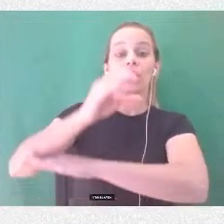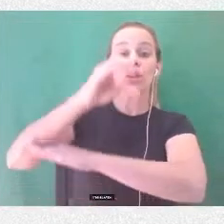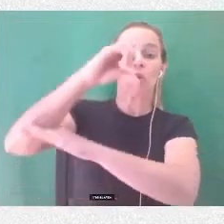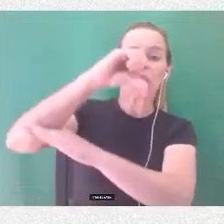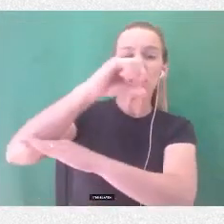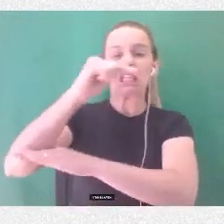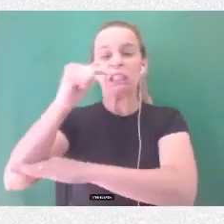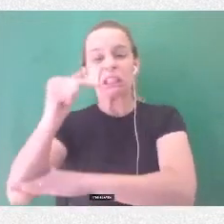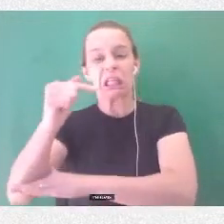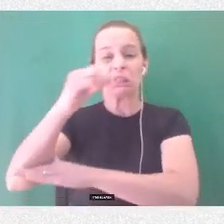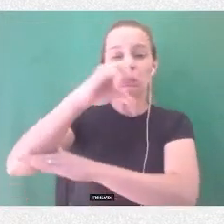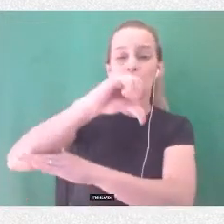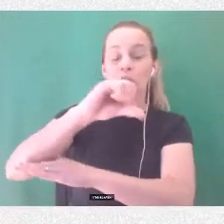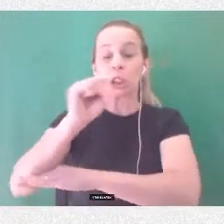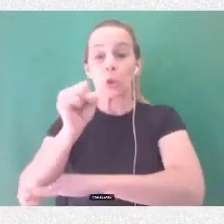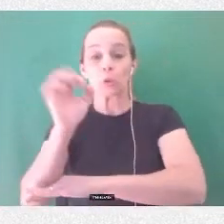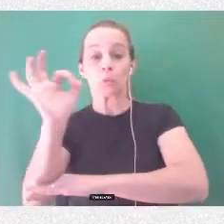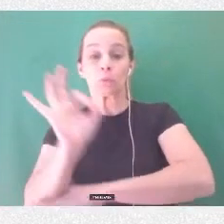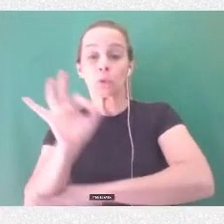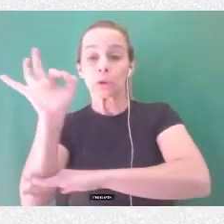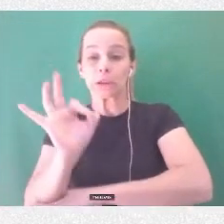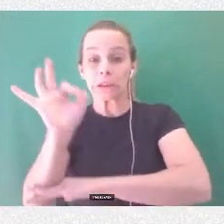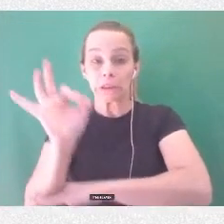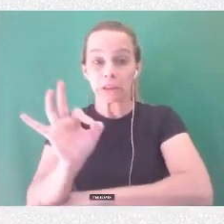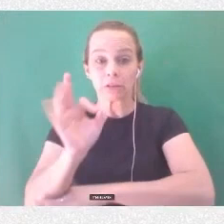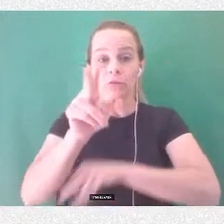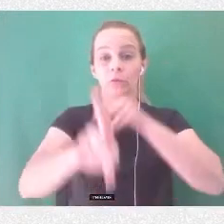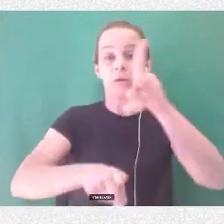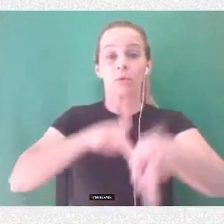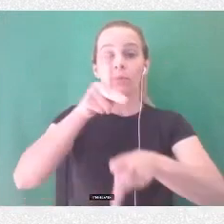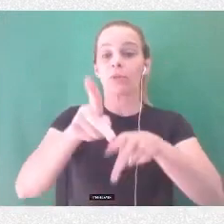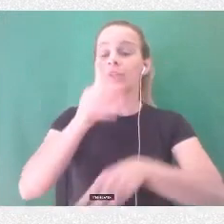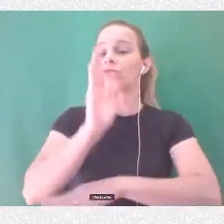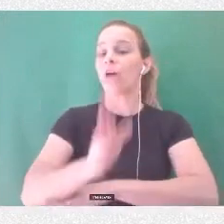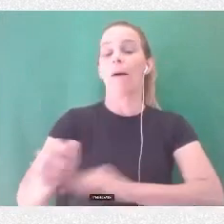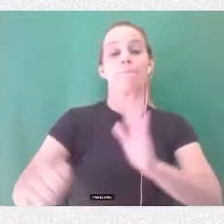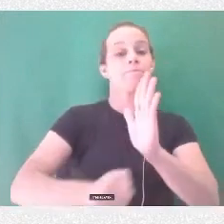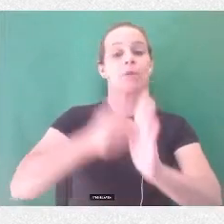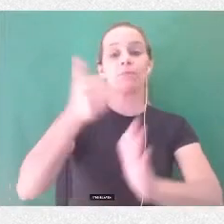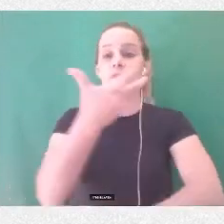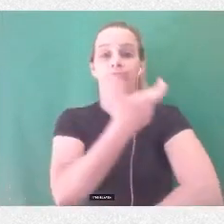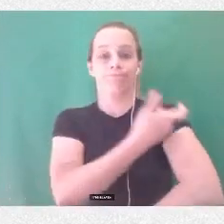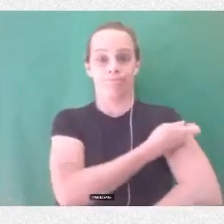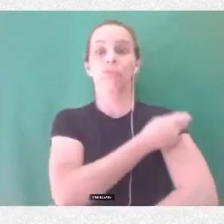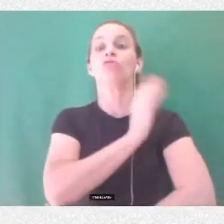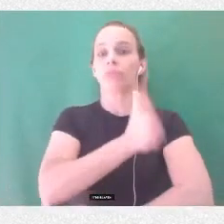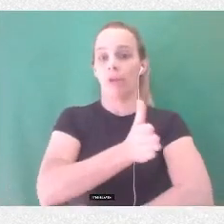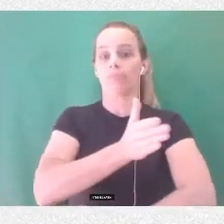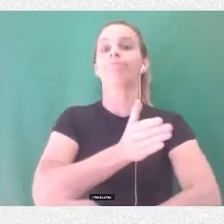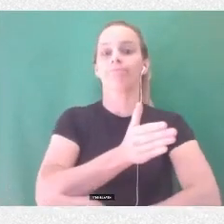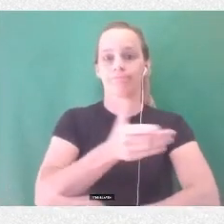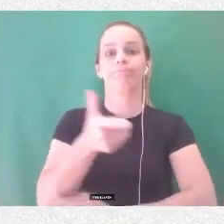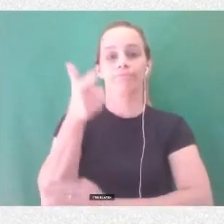97%, 98% da população com a primeira dose aplicada. Importante dizer que